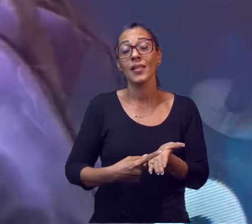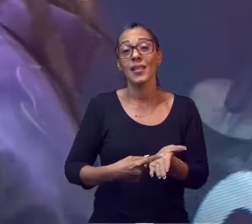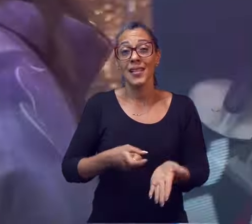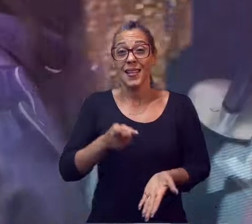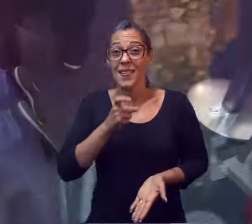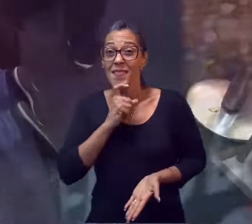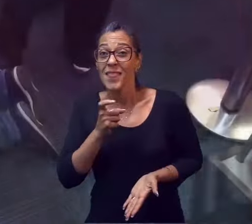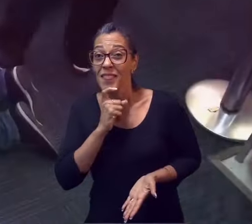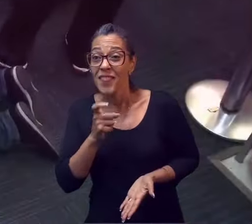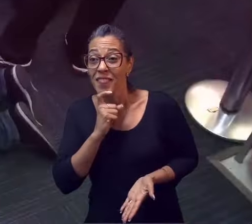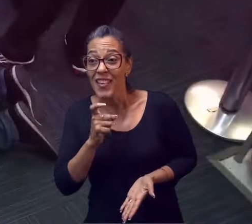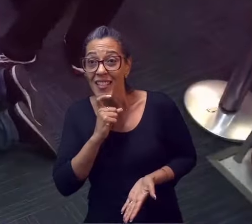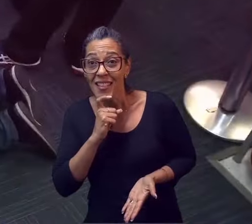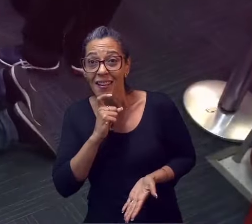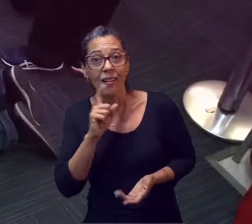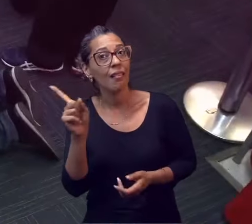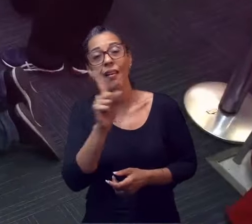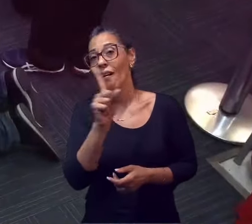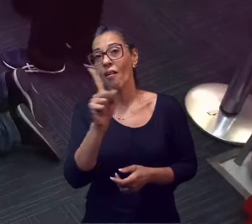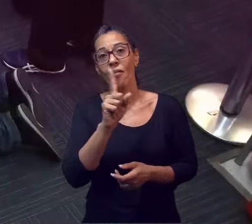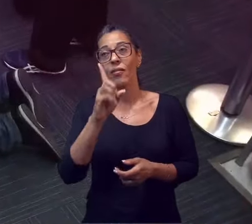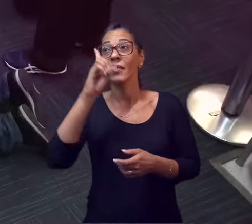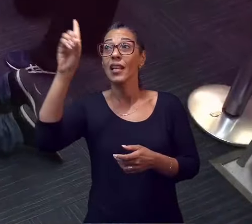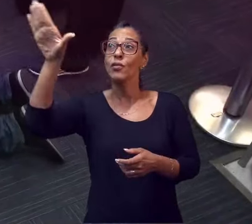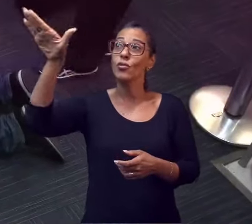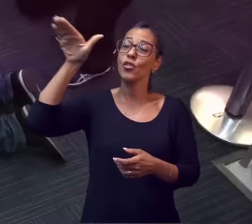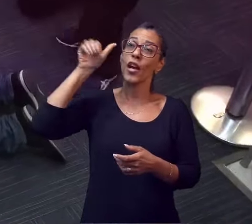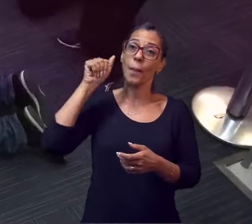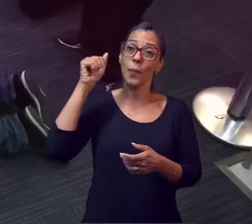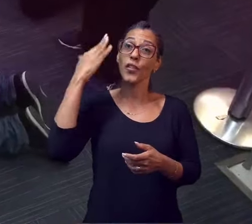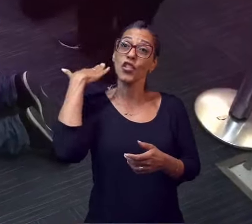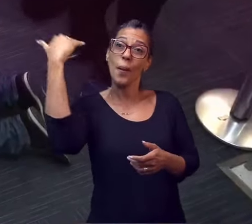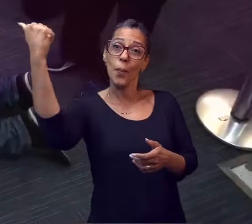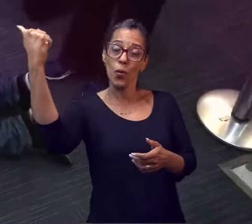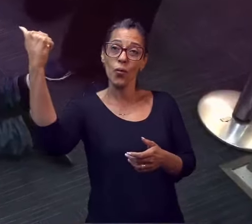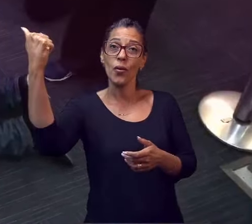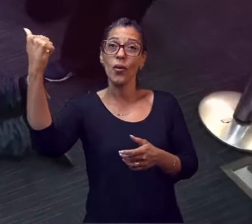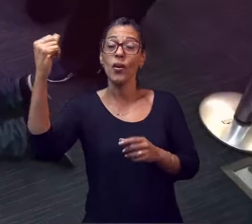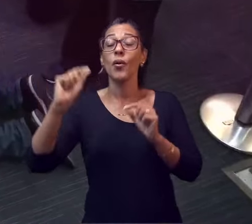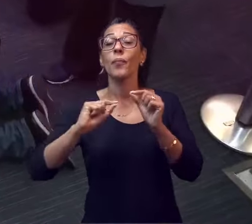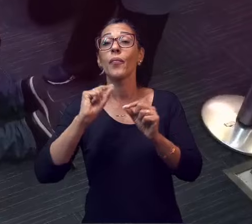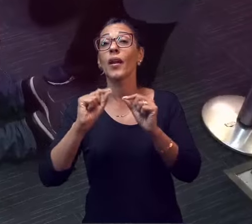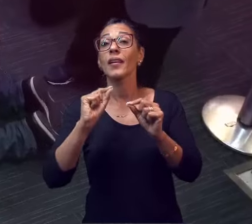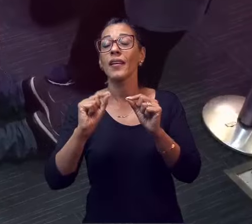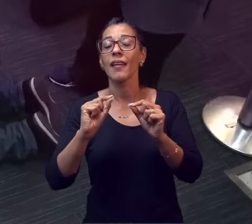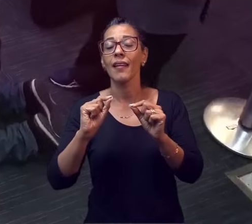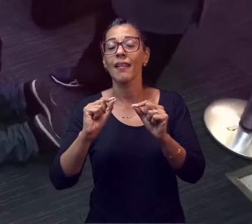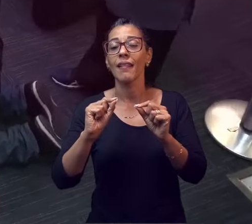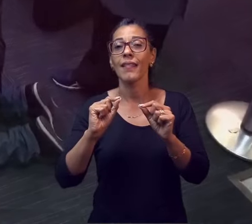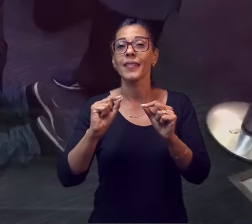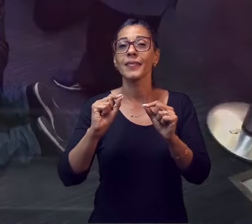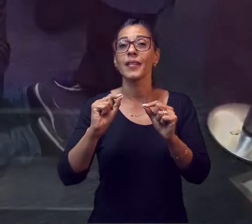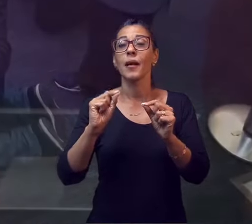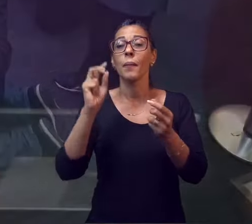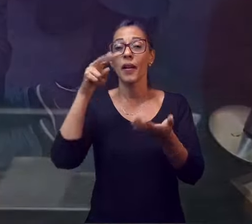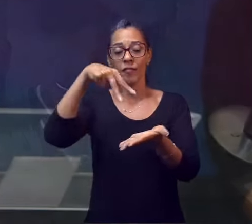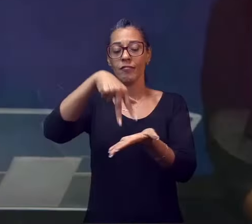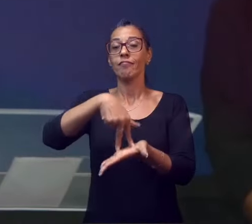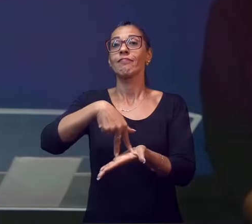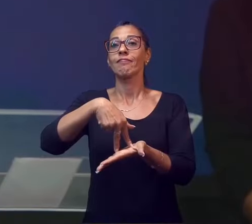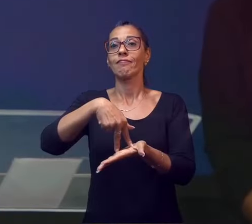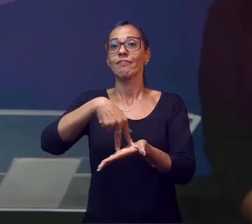o Senhor Jesus me chamou para me posicionar e eu fico com o que diz a palavra do senhor e com os